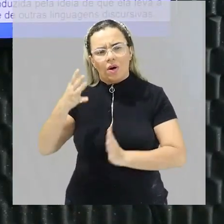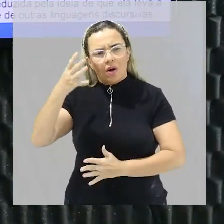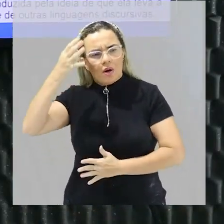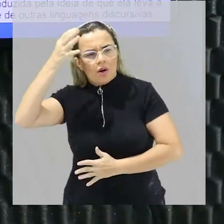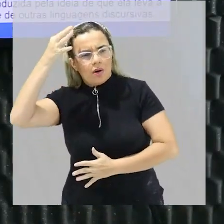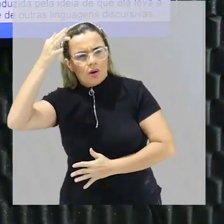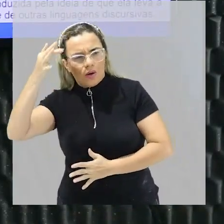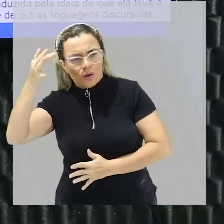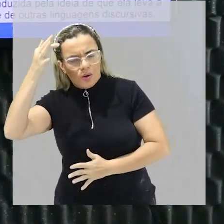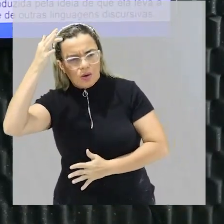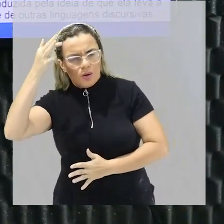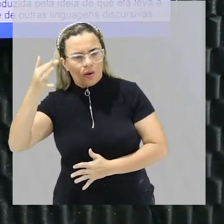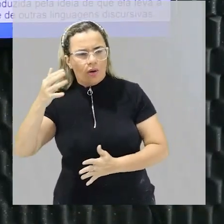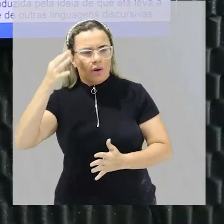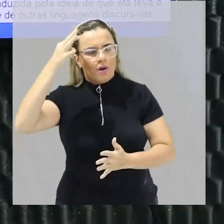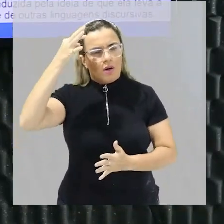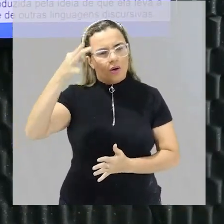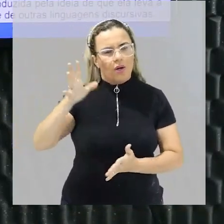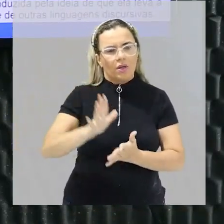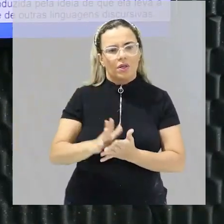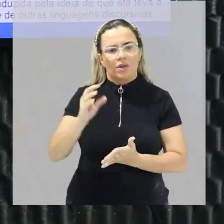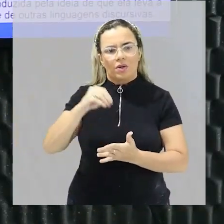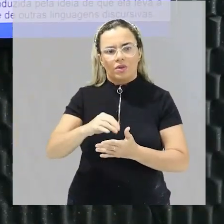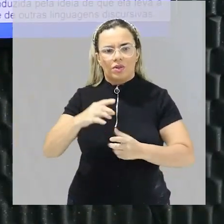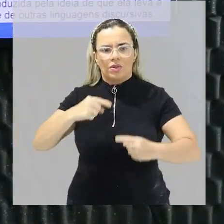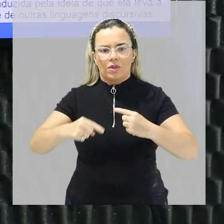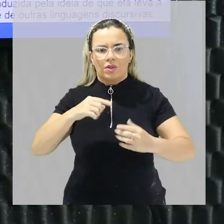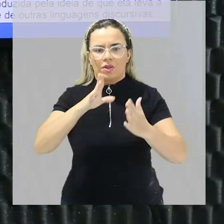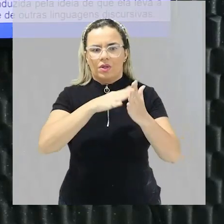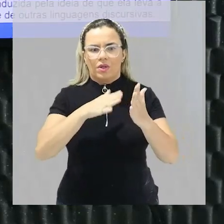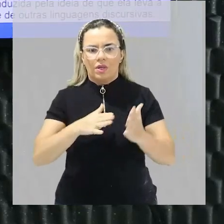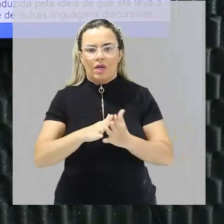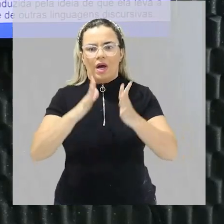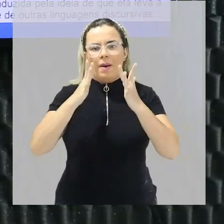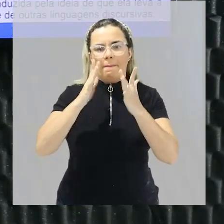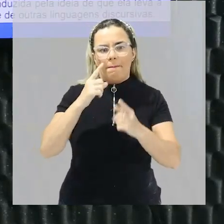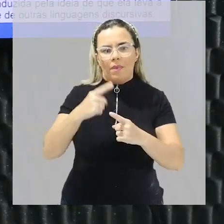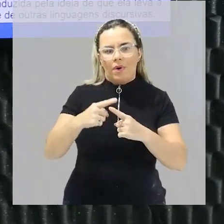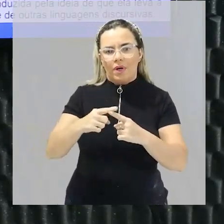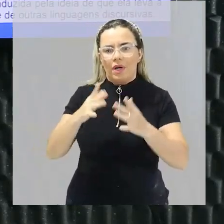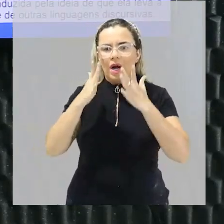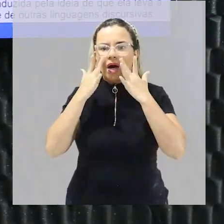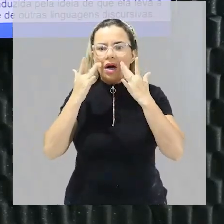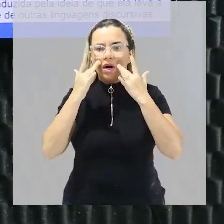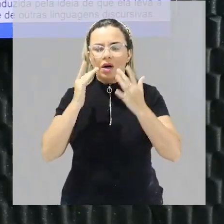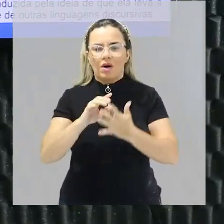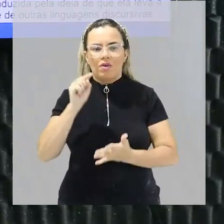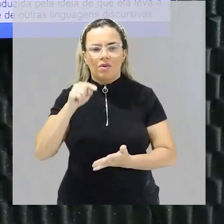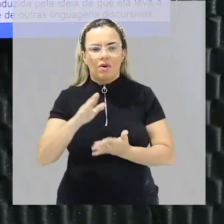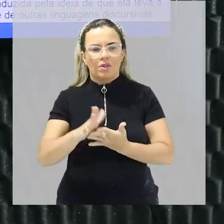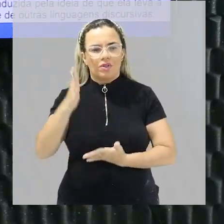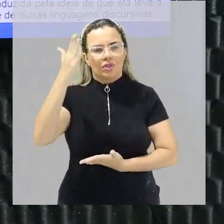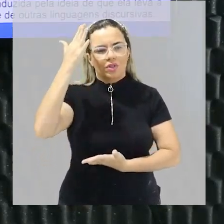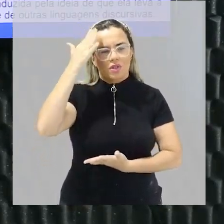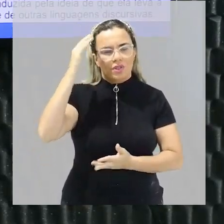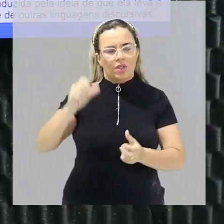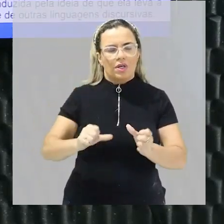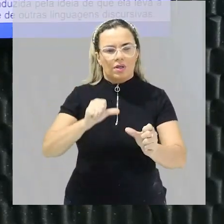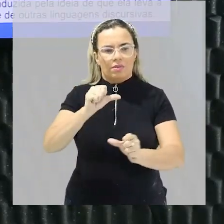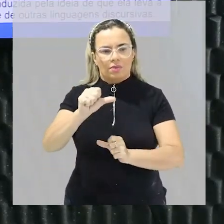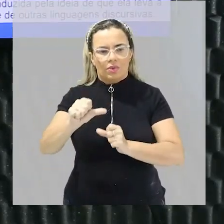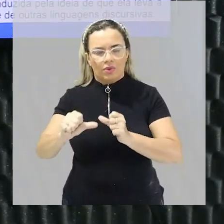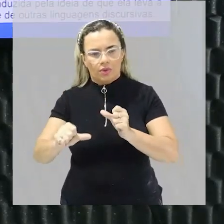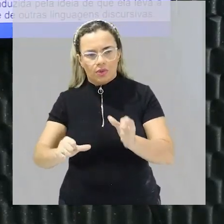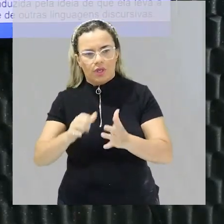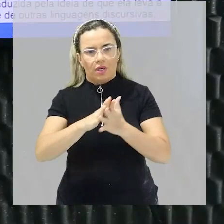discurso estético, porque a arte é uma forma de compreender e transformar a realidade. Aponte qual alternativa reflete essa visão. A arte